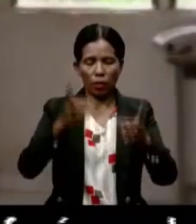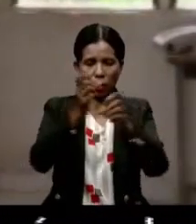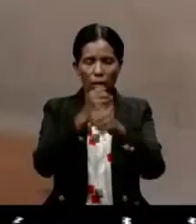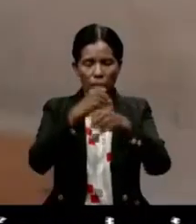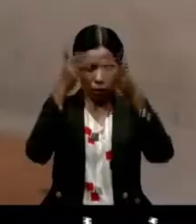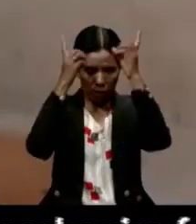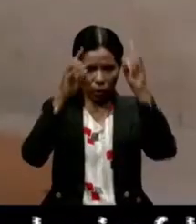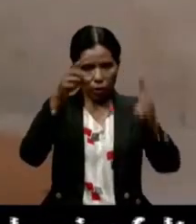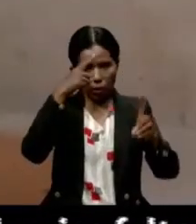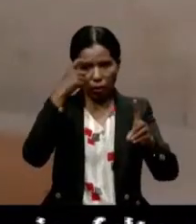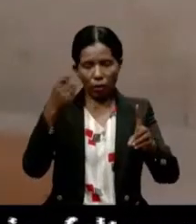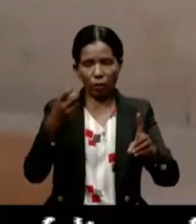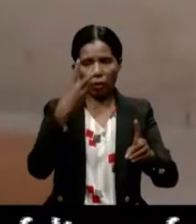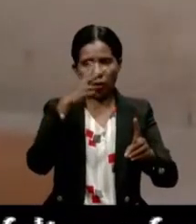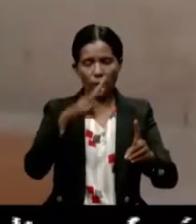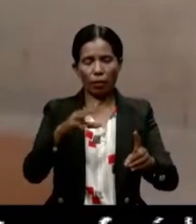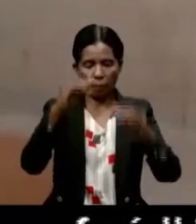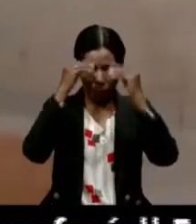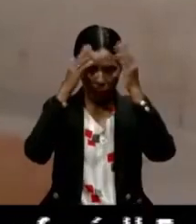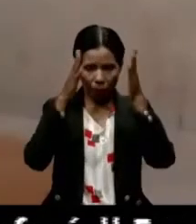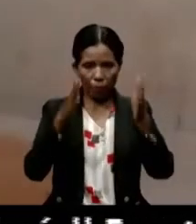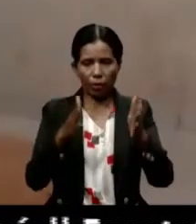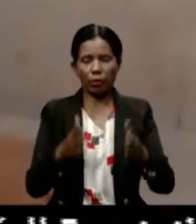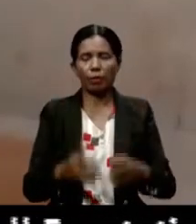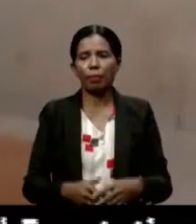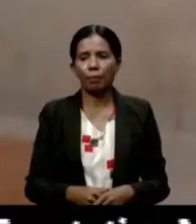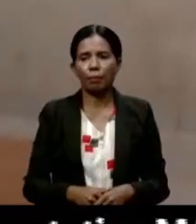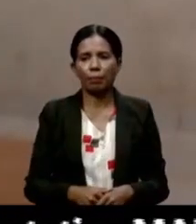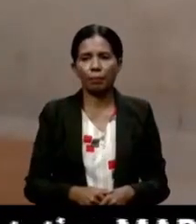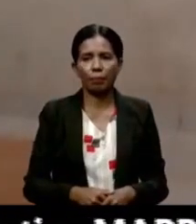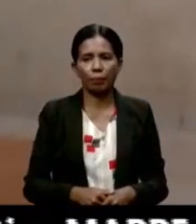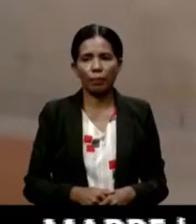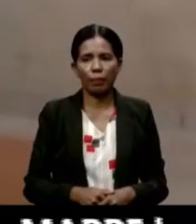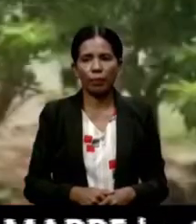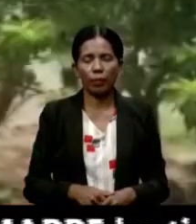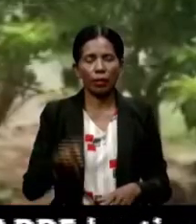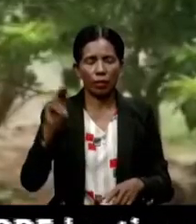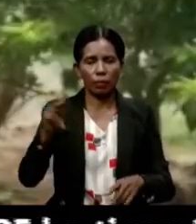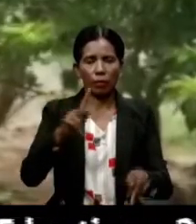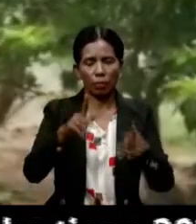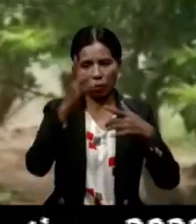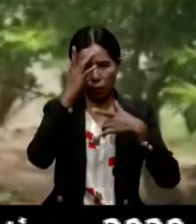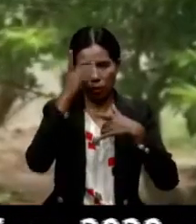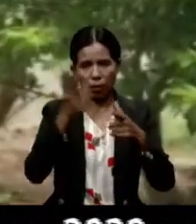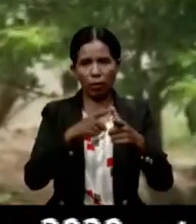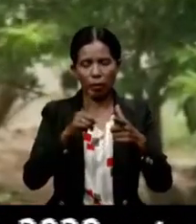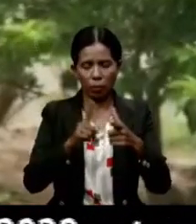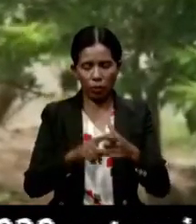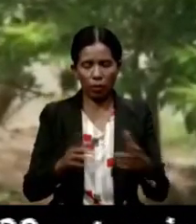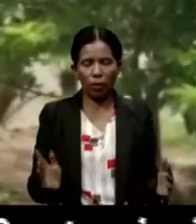idane, tambah hare kondisão profesora nian. Nia, saya mam, moras, depois grave